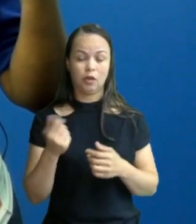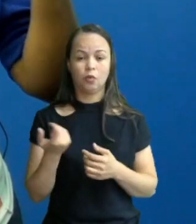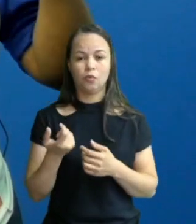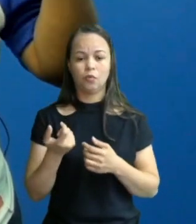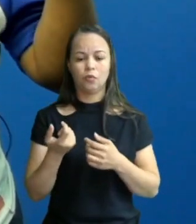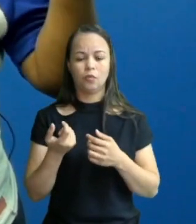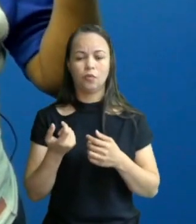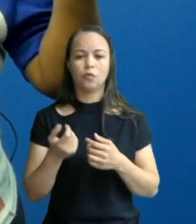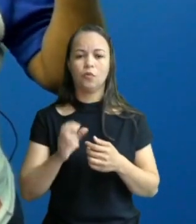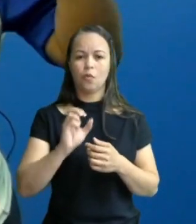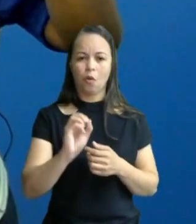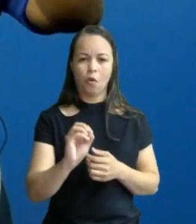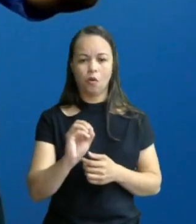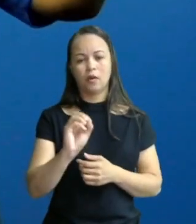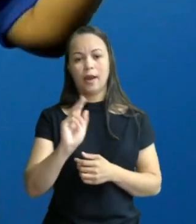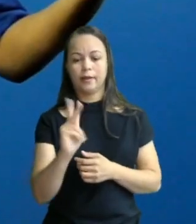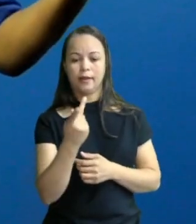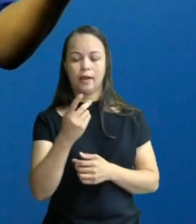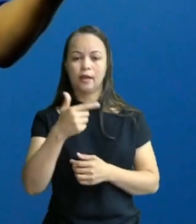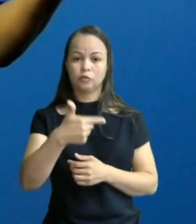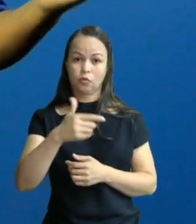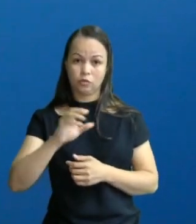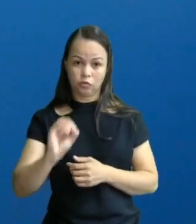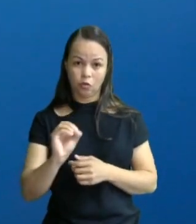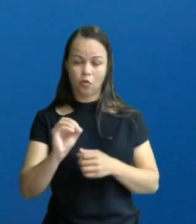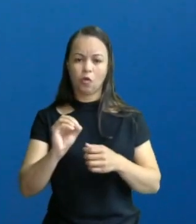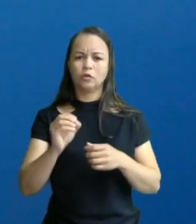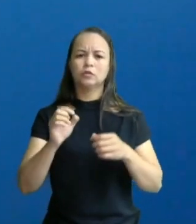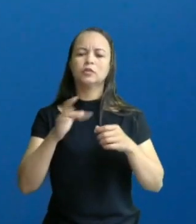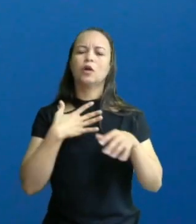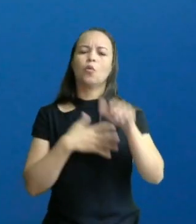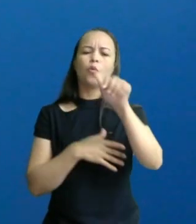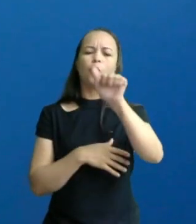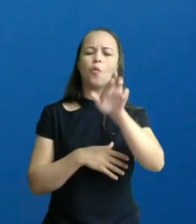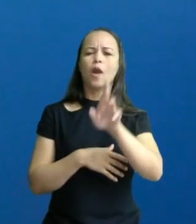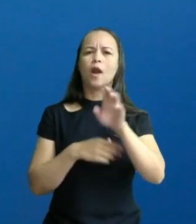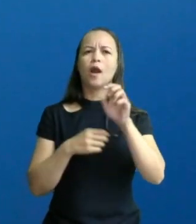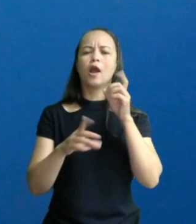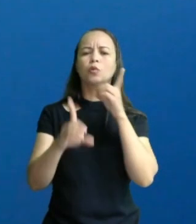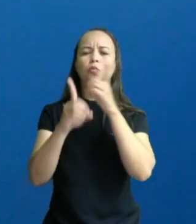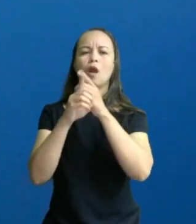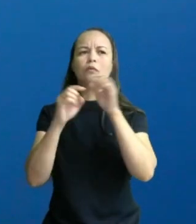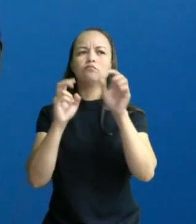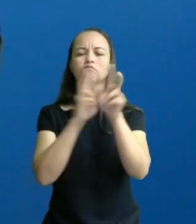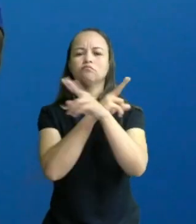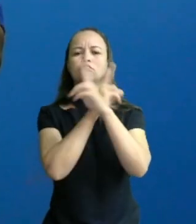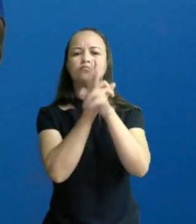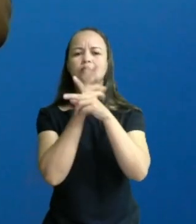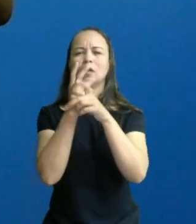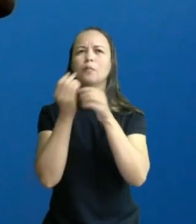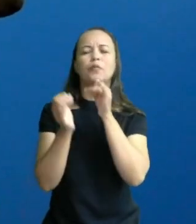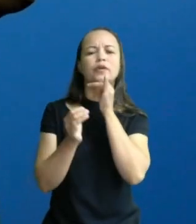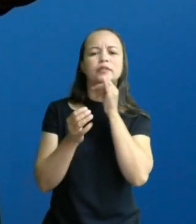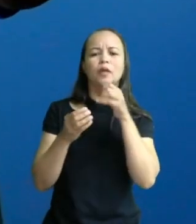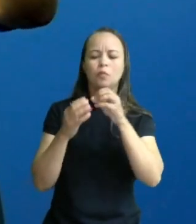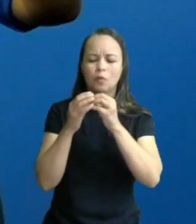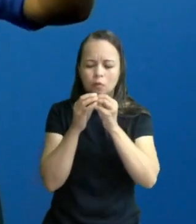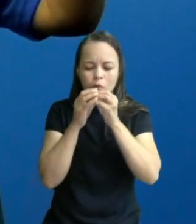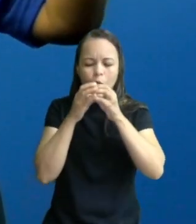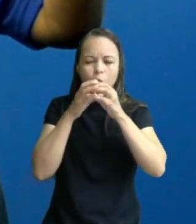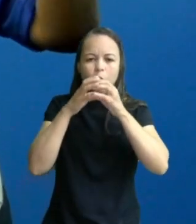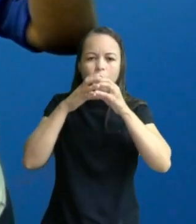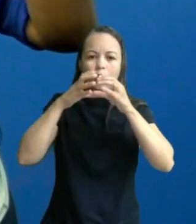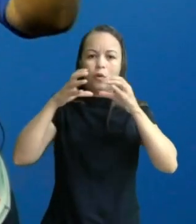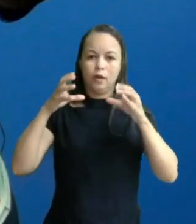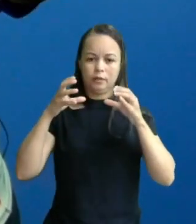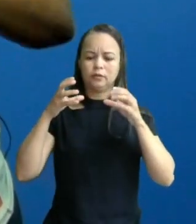o hidrogênio são gases que é encontrado no ar, tá certo? Quando a gente enche uma bola, né, a gente sabe que o ar está ali dentro. E aí tem vários